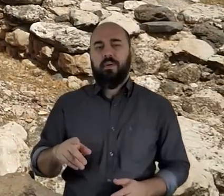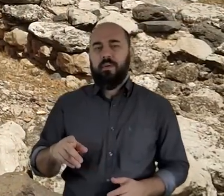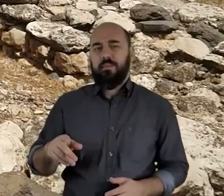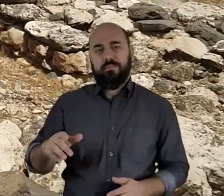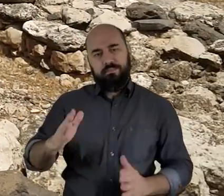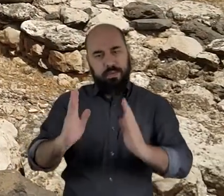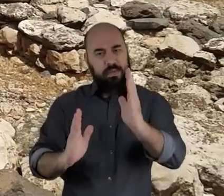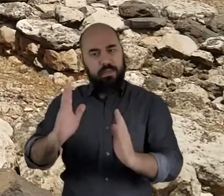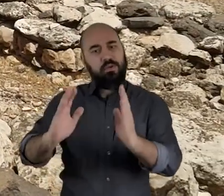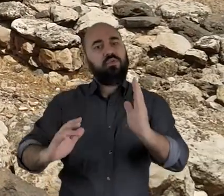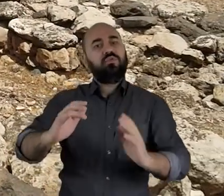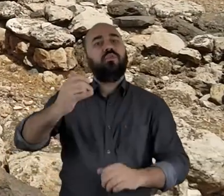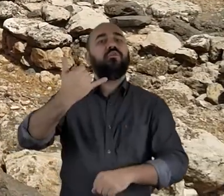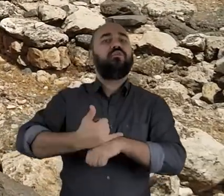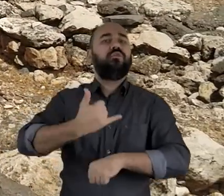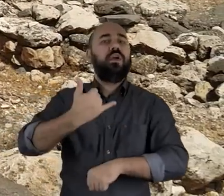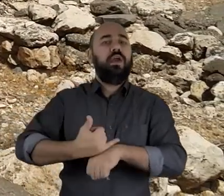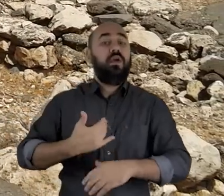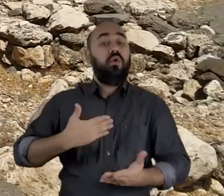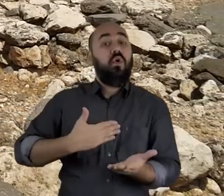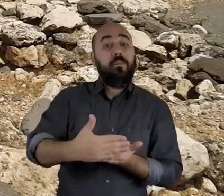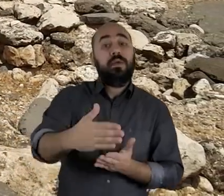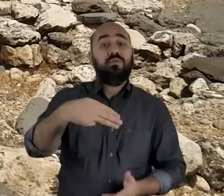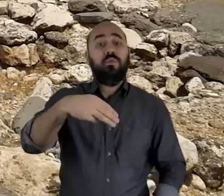Idade do Ferro, do começo da monarquia.